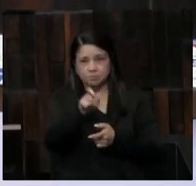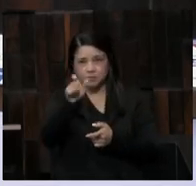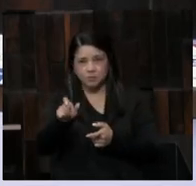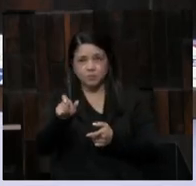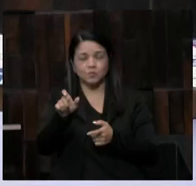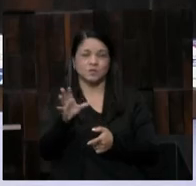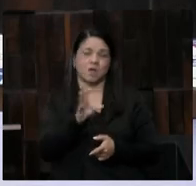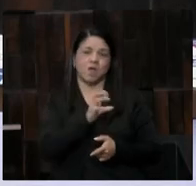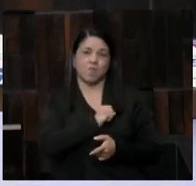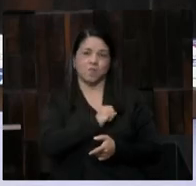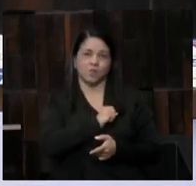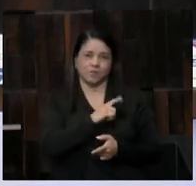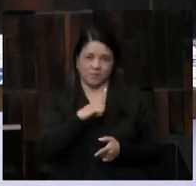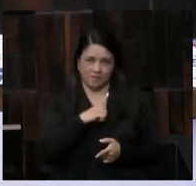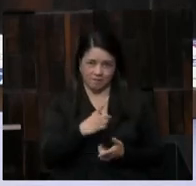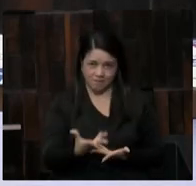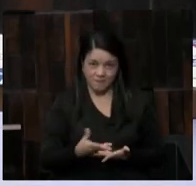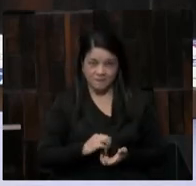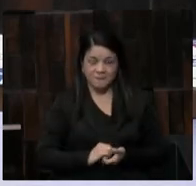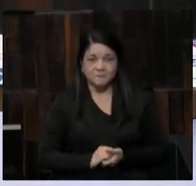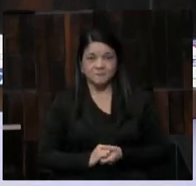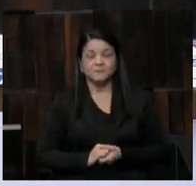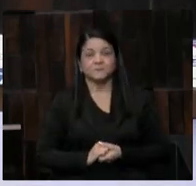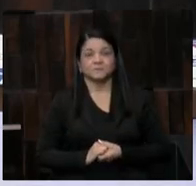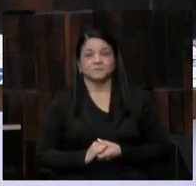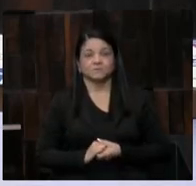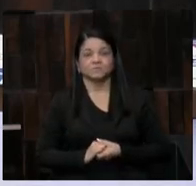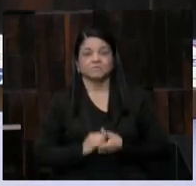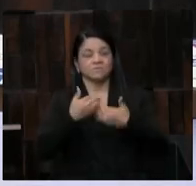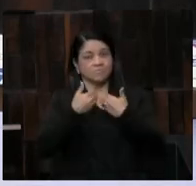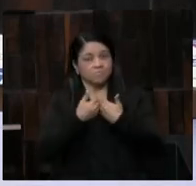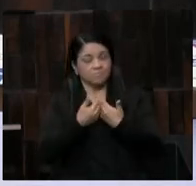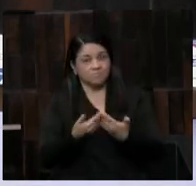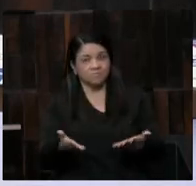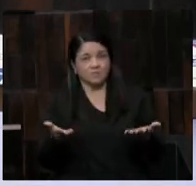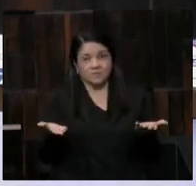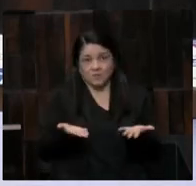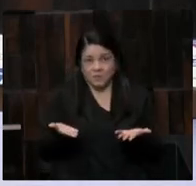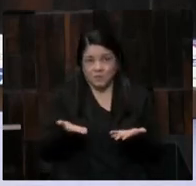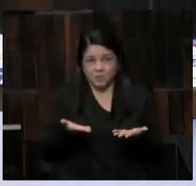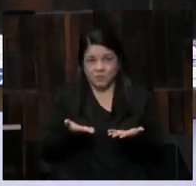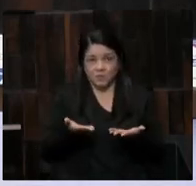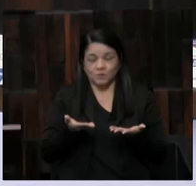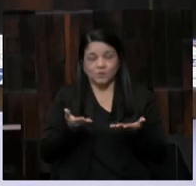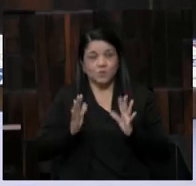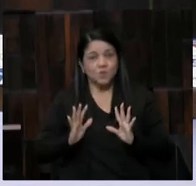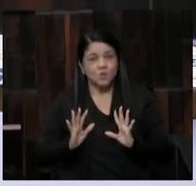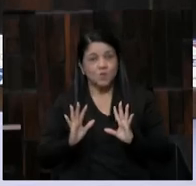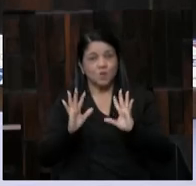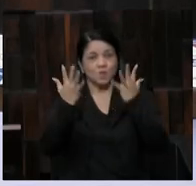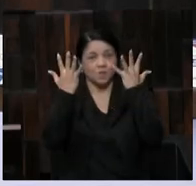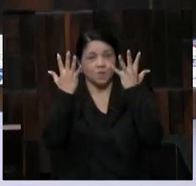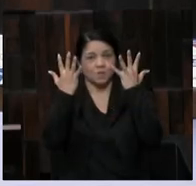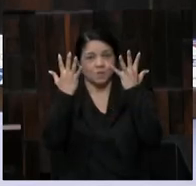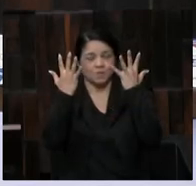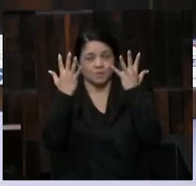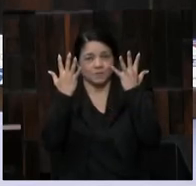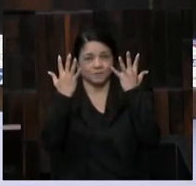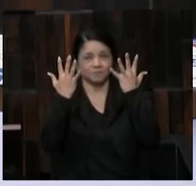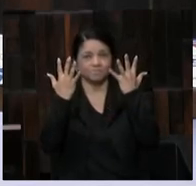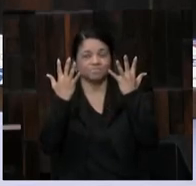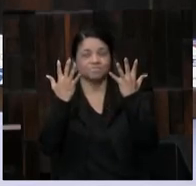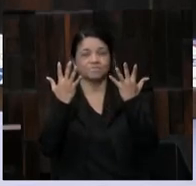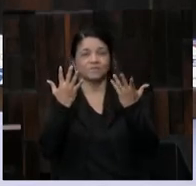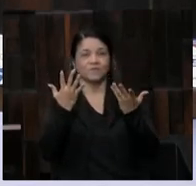no coração. Então, abrindo aqui hoje, que a gente comemora, celebra,